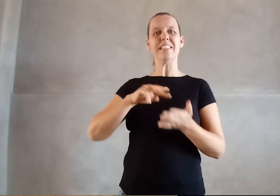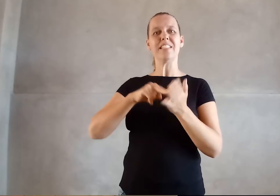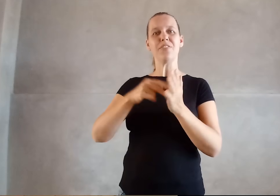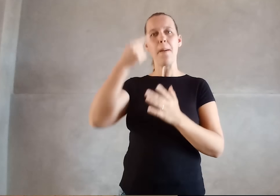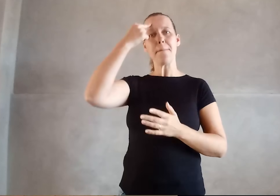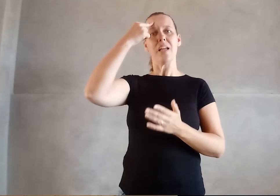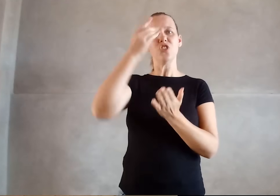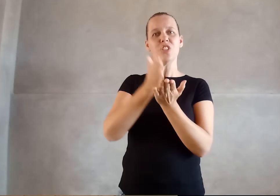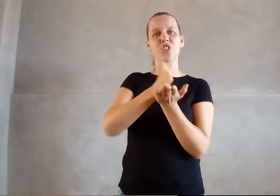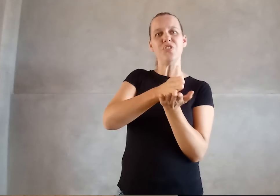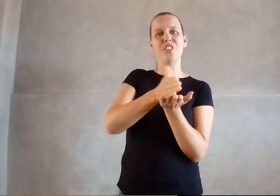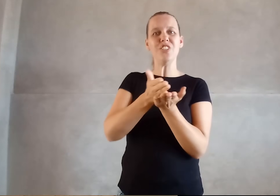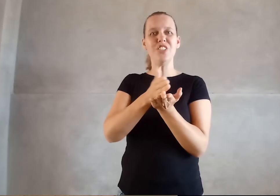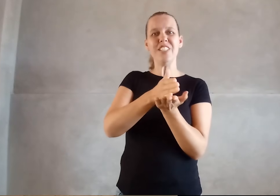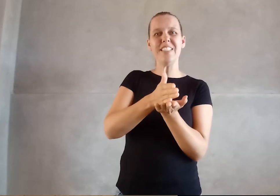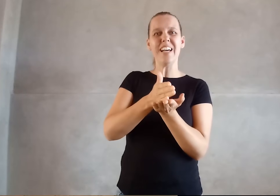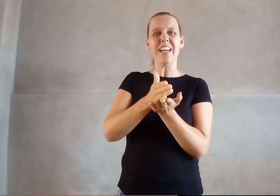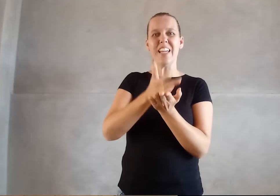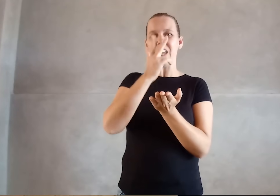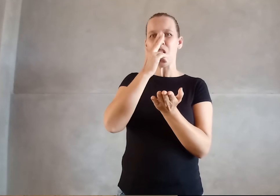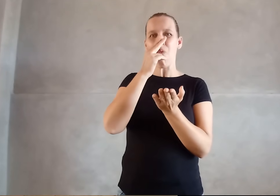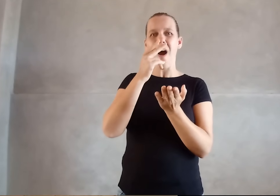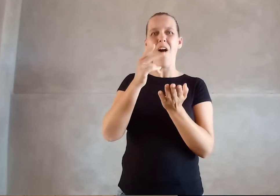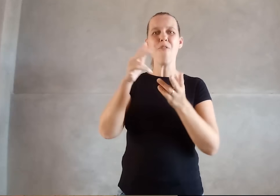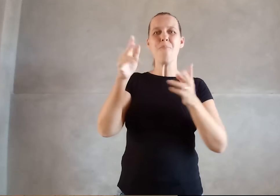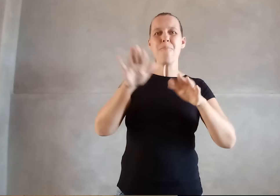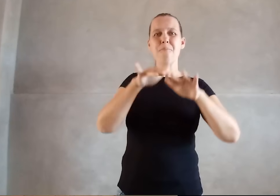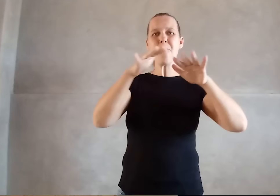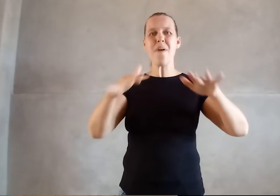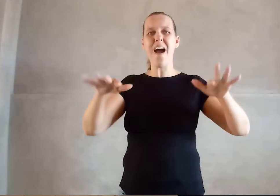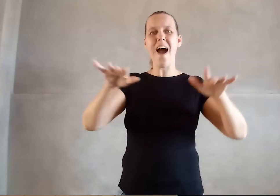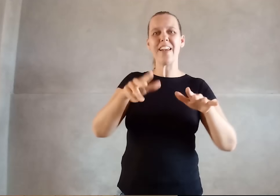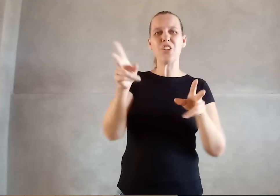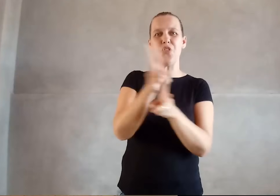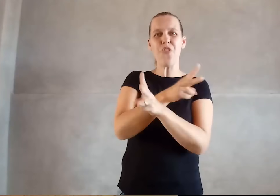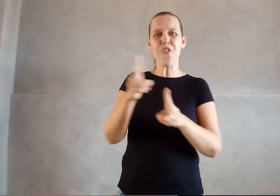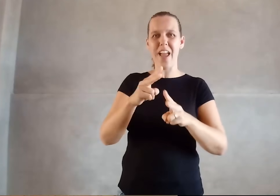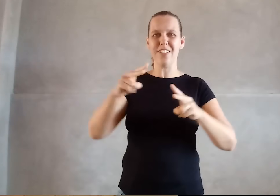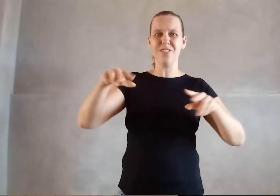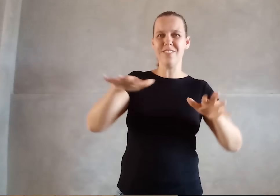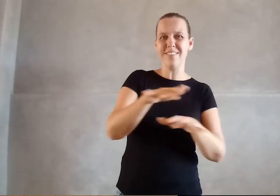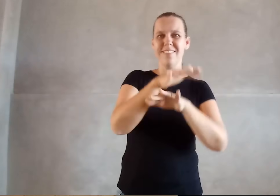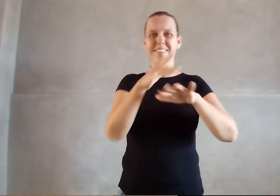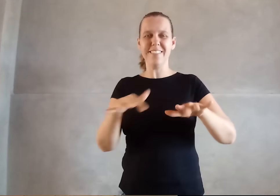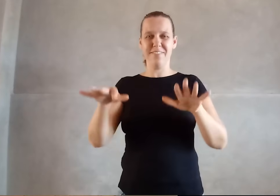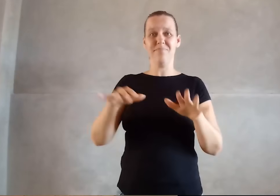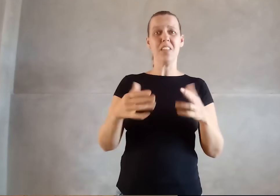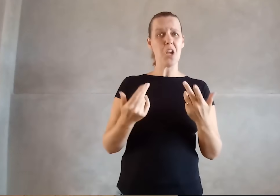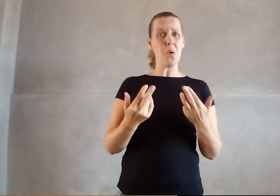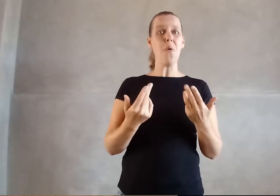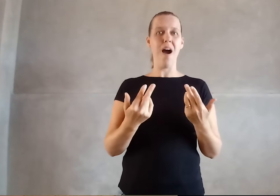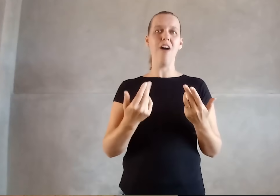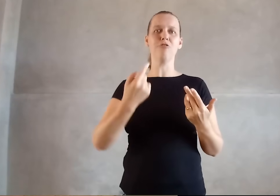duvida é semelhante à onda do mar, levada e agitada pelo vento. Ele está dizendo para mim e para você que